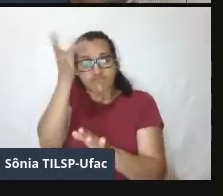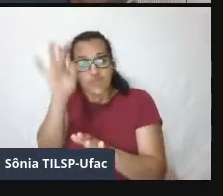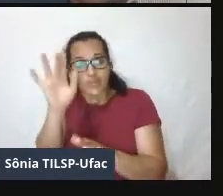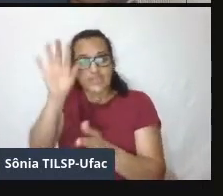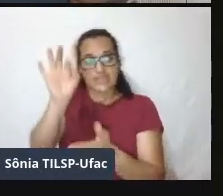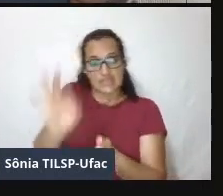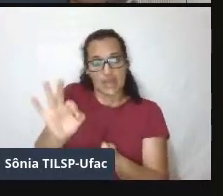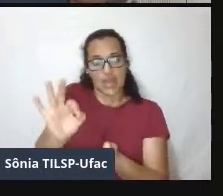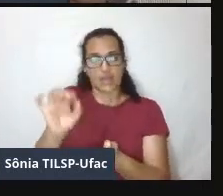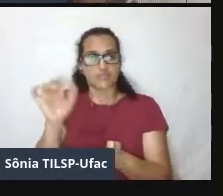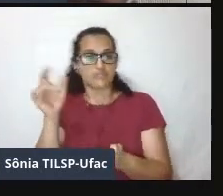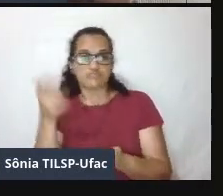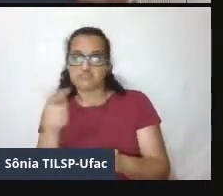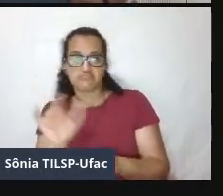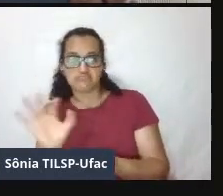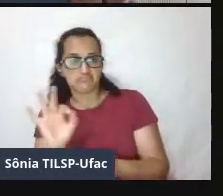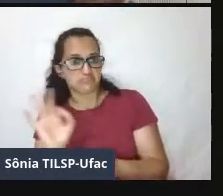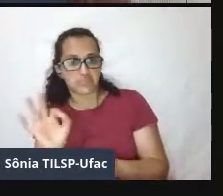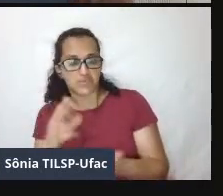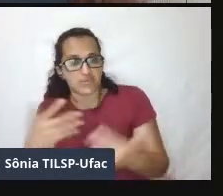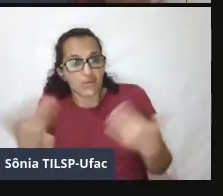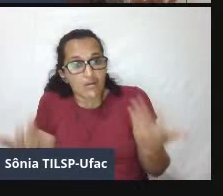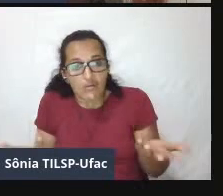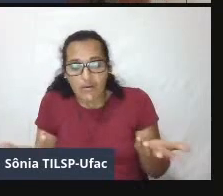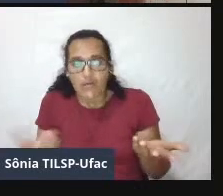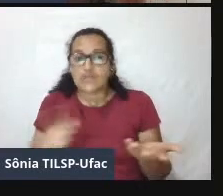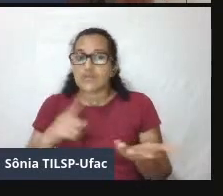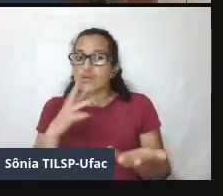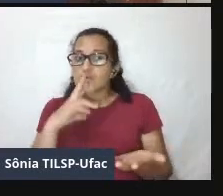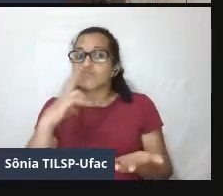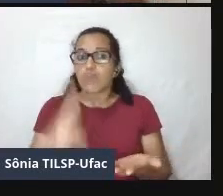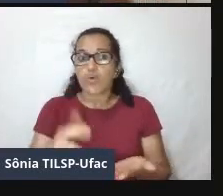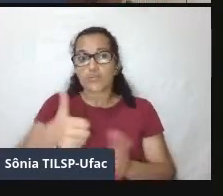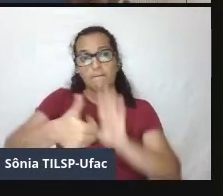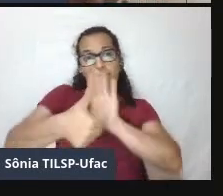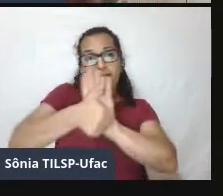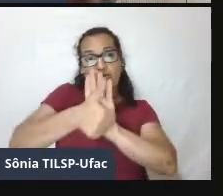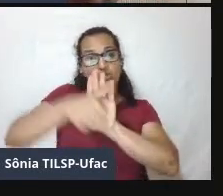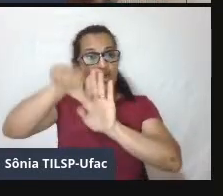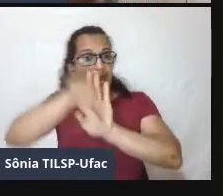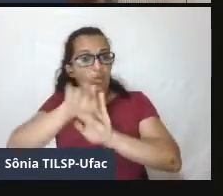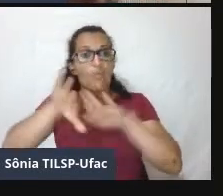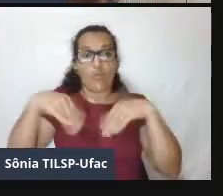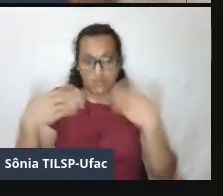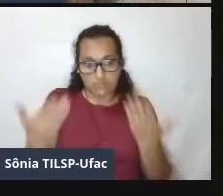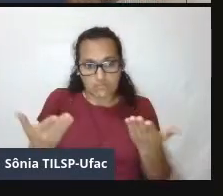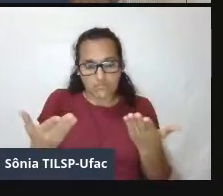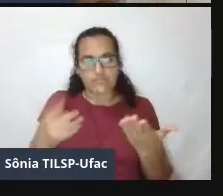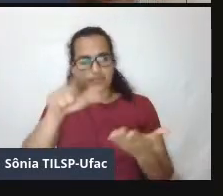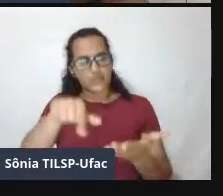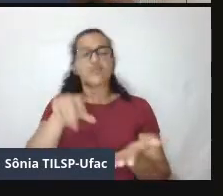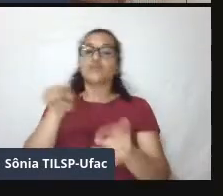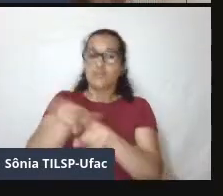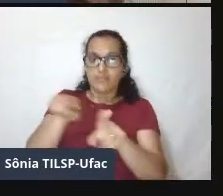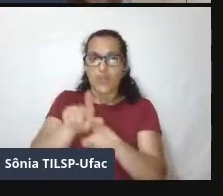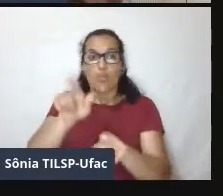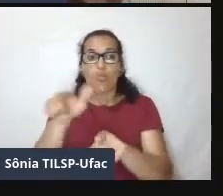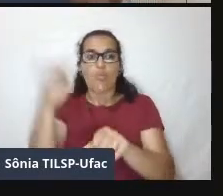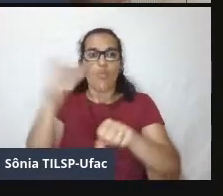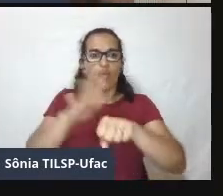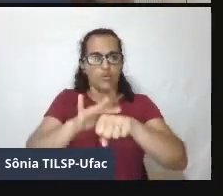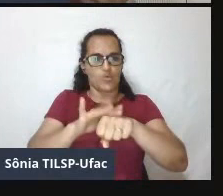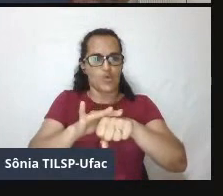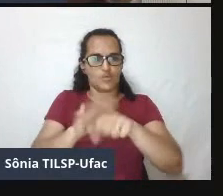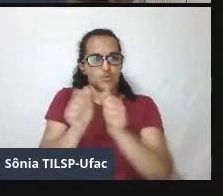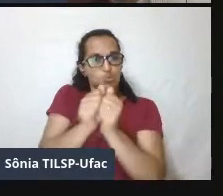resultado no Covid-19. Principalmente quando esse paciente apresentava outras morbidades. Né? Não é só a